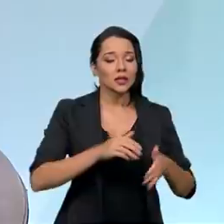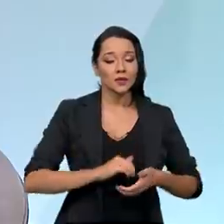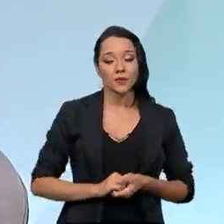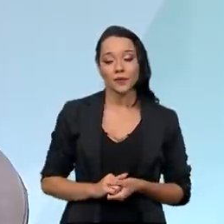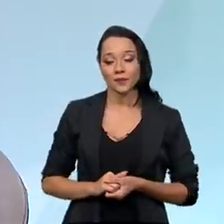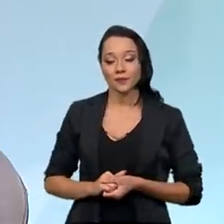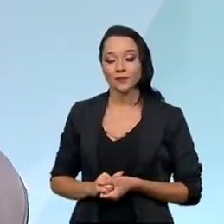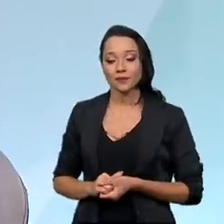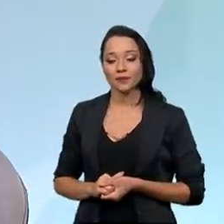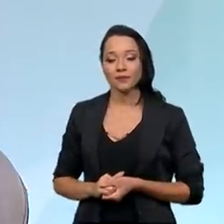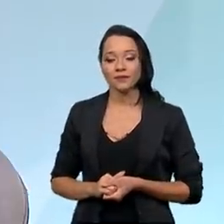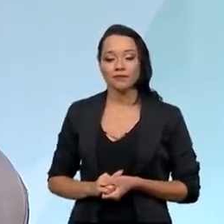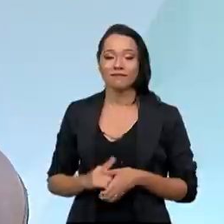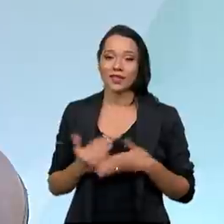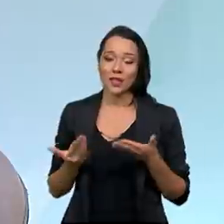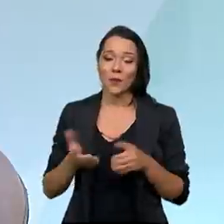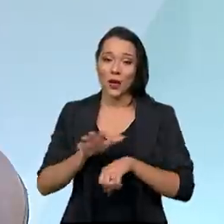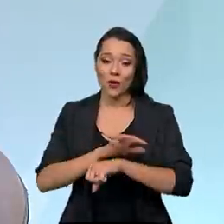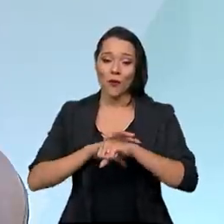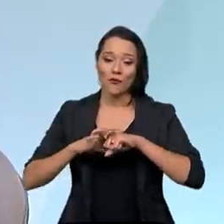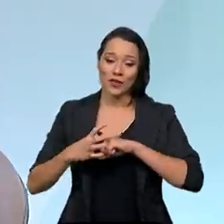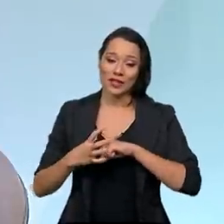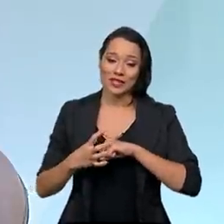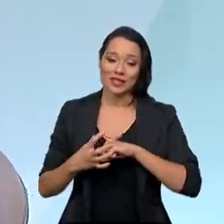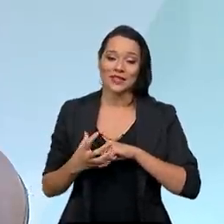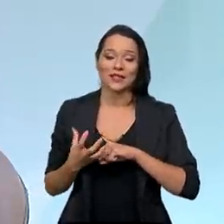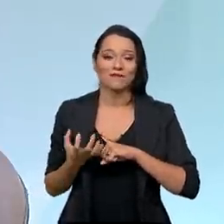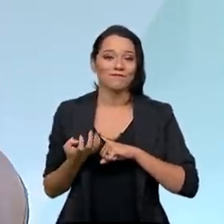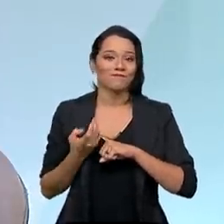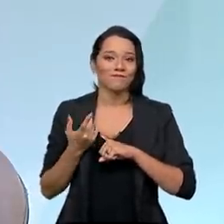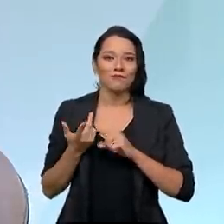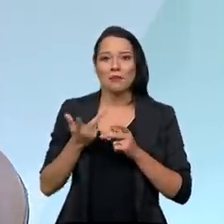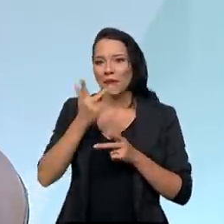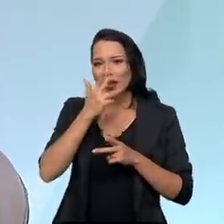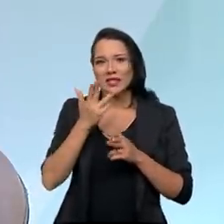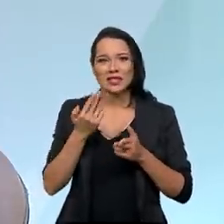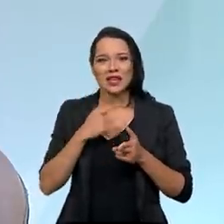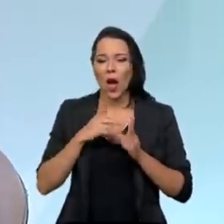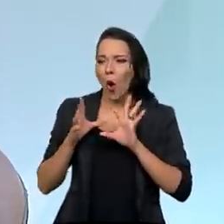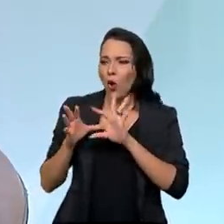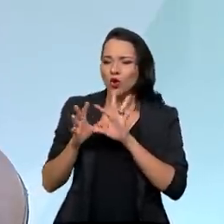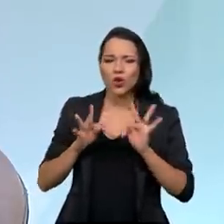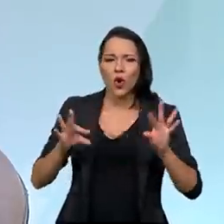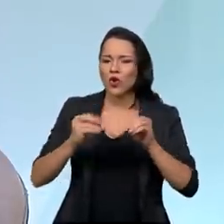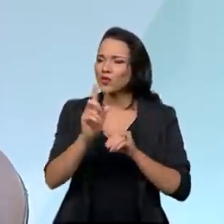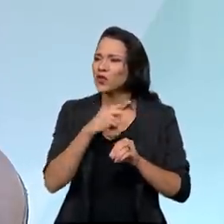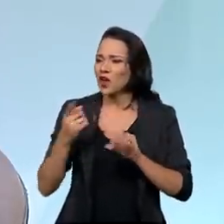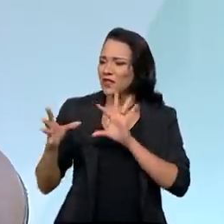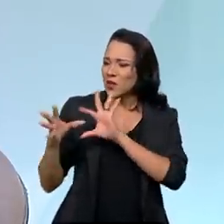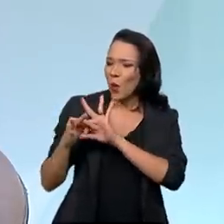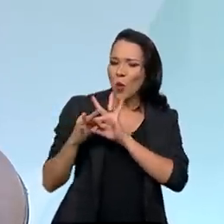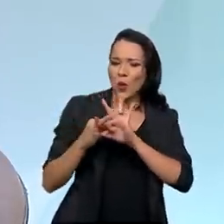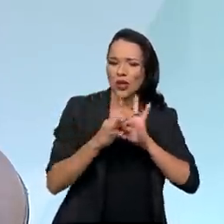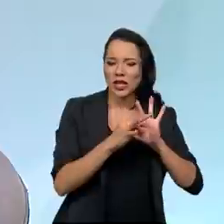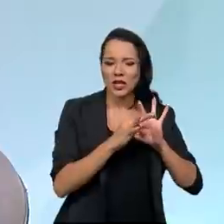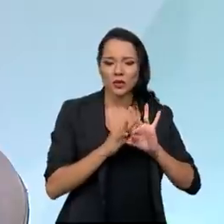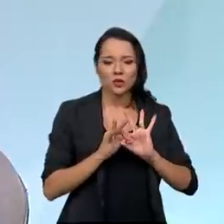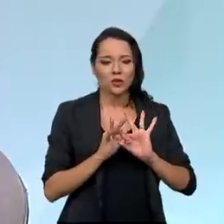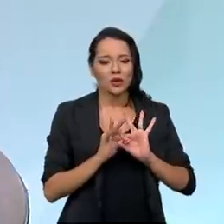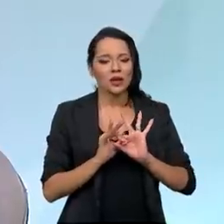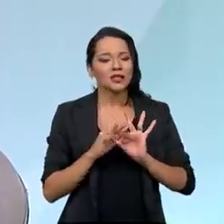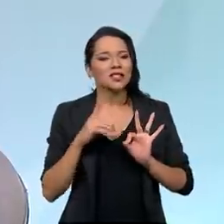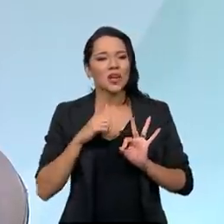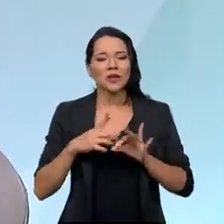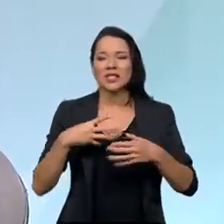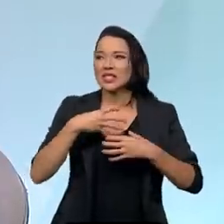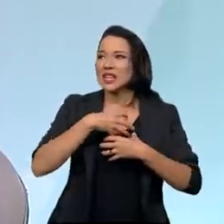presidente? A Covid, não é, Paulo, ela uniu todos nós. Ela trouxe para nós aquela